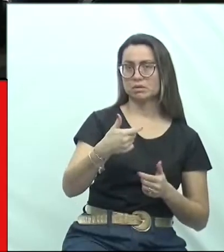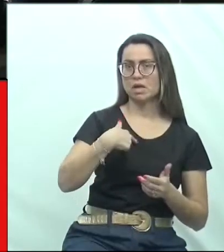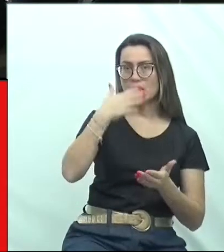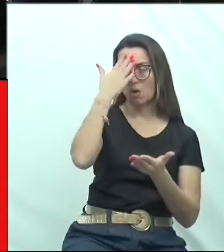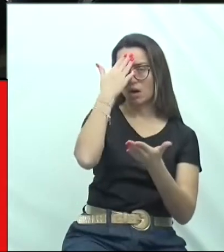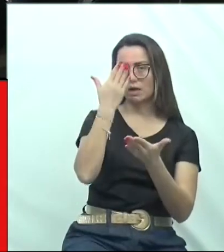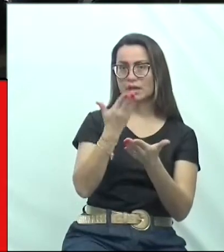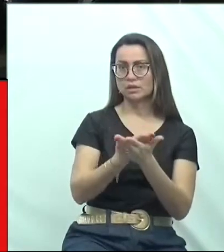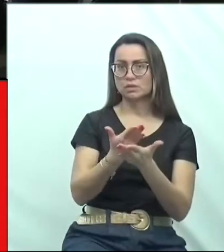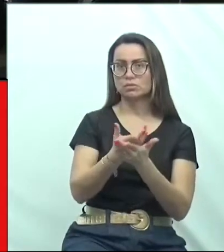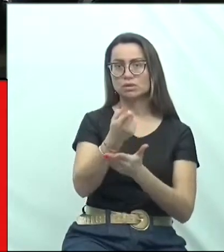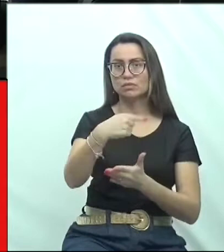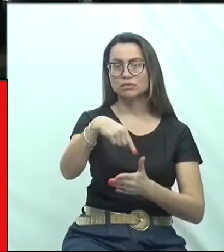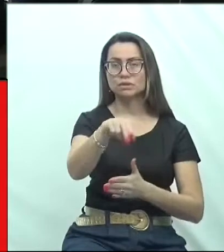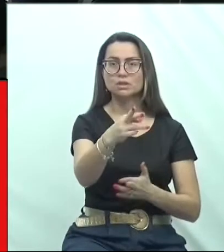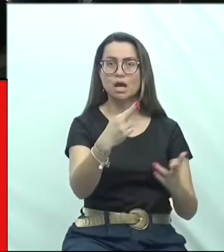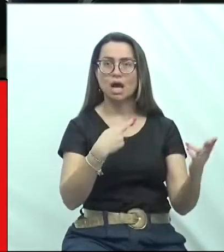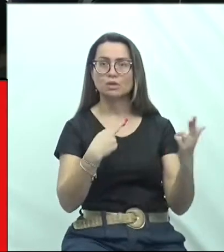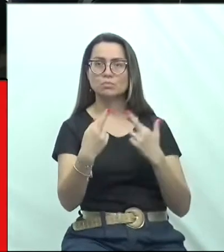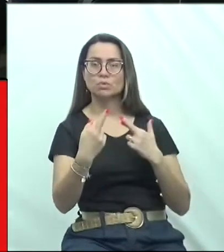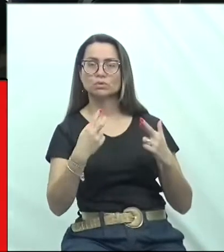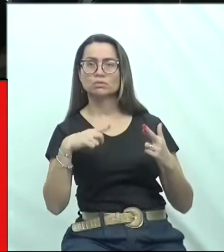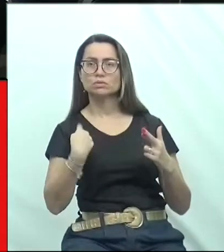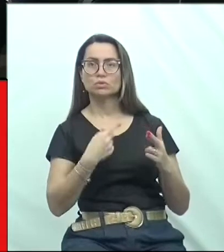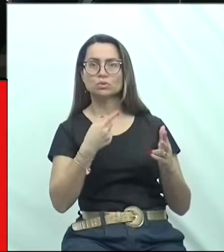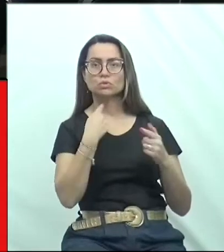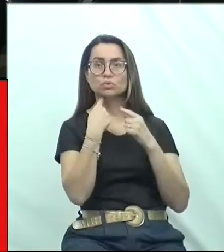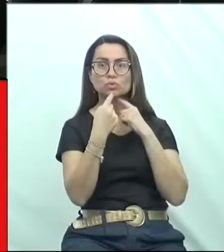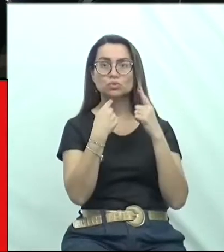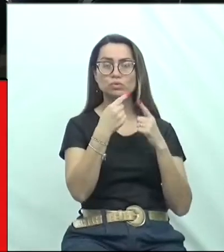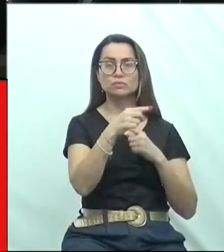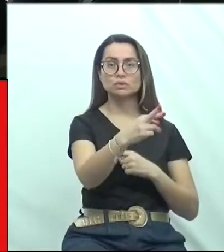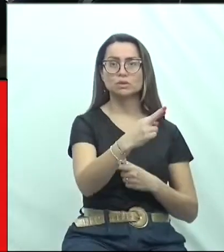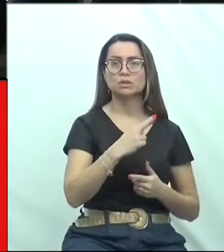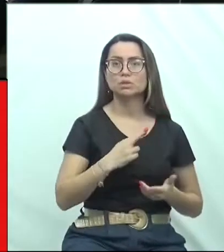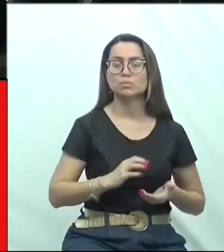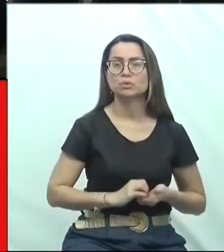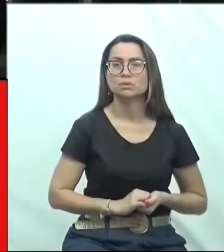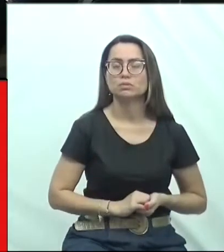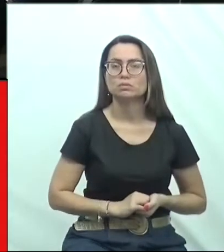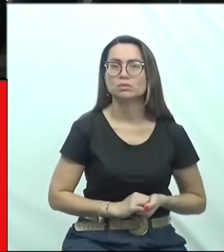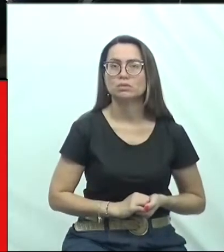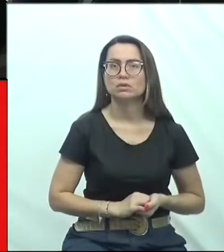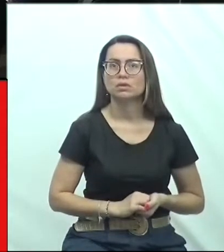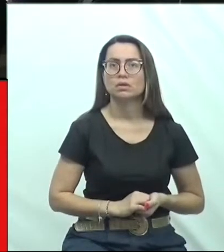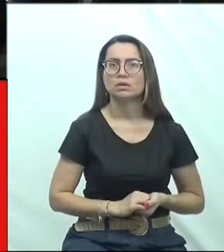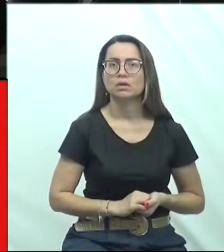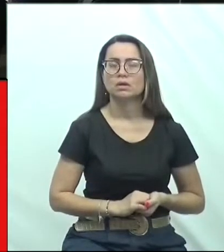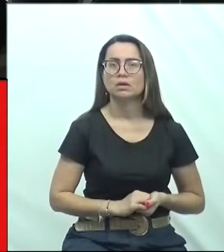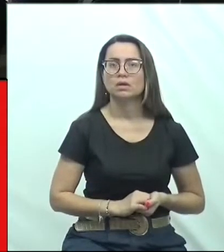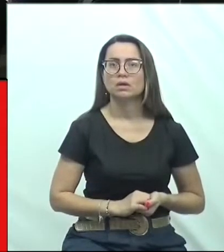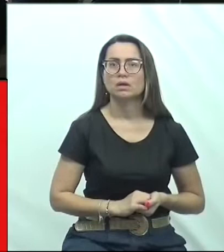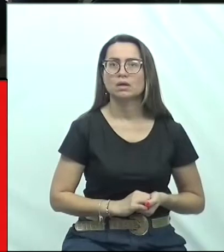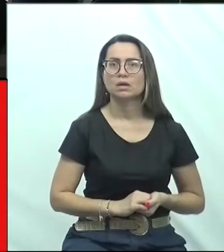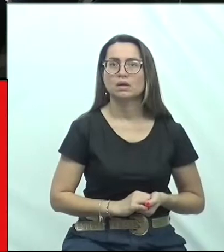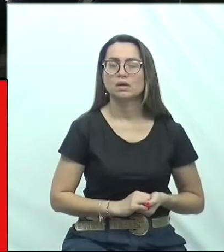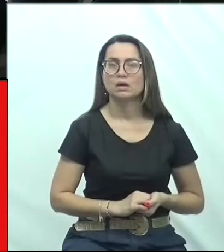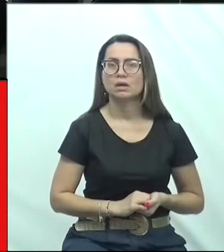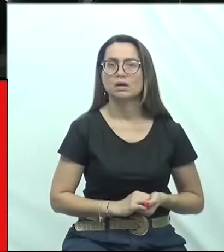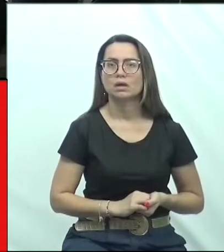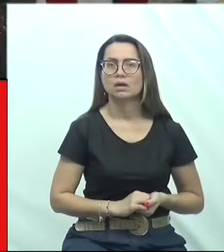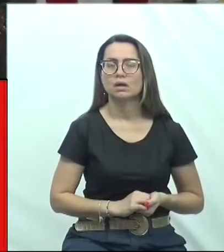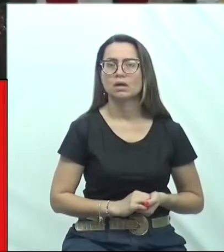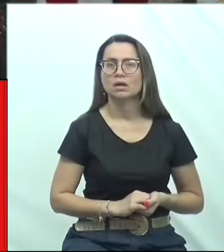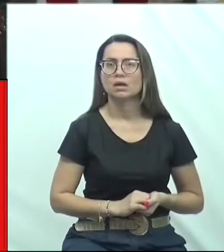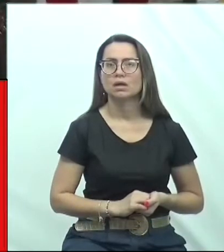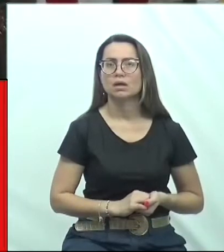nós estamos aqui para que vocês contribuam com as nossas dúvidas. Com certeza. Né? Então, com eu não certeza. Tenho que responder a nada, eu não tenho que responder a nada aqui. Mas